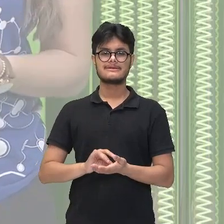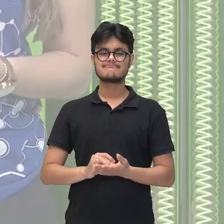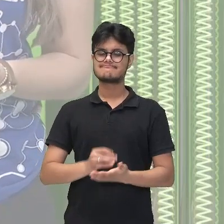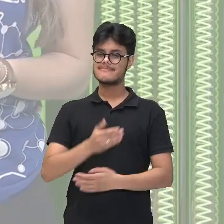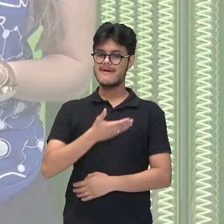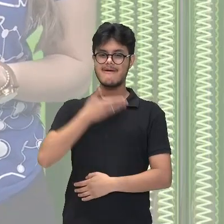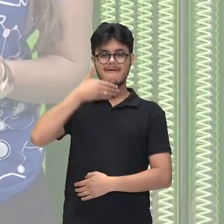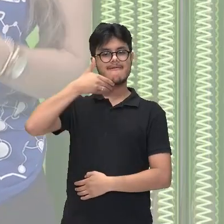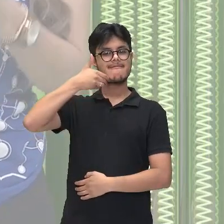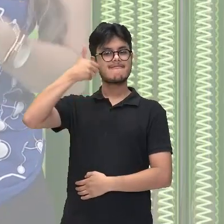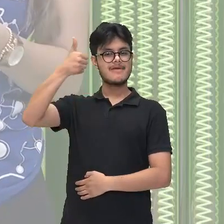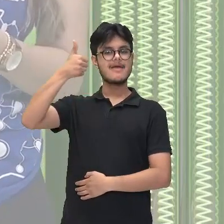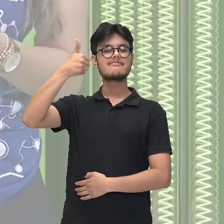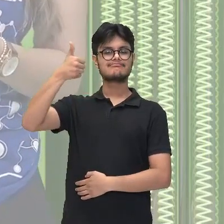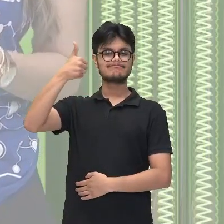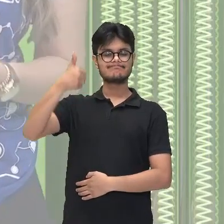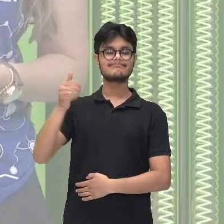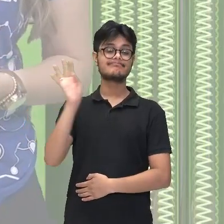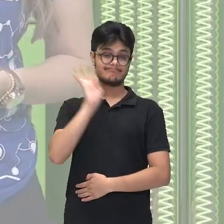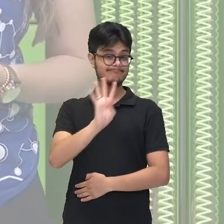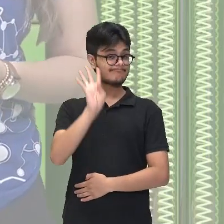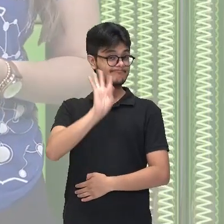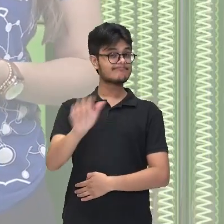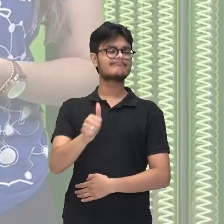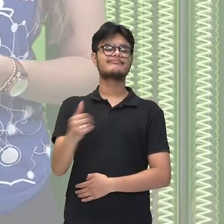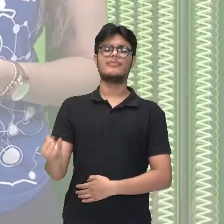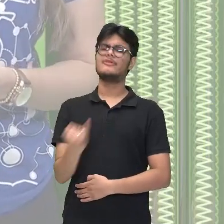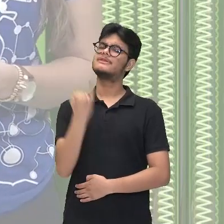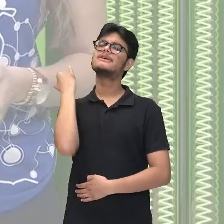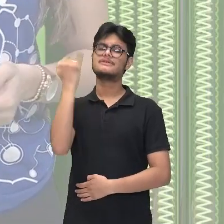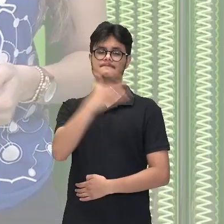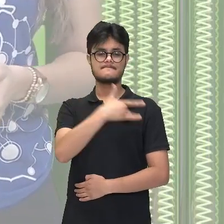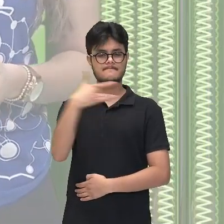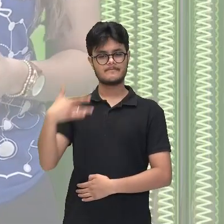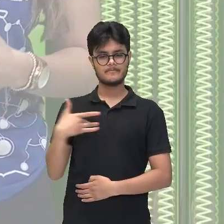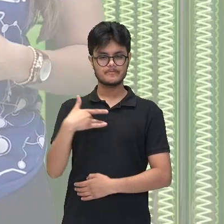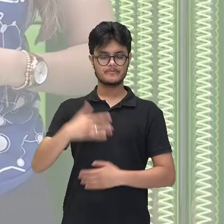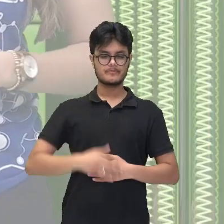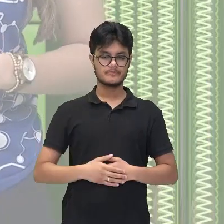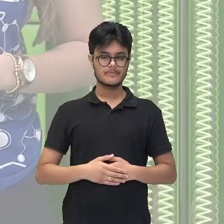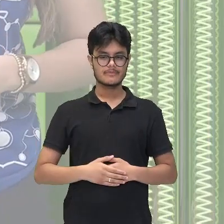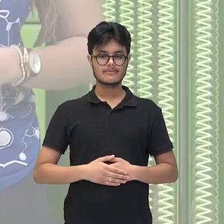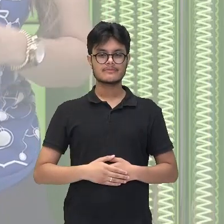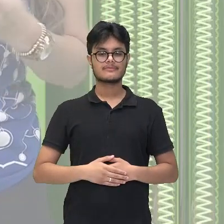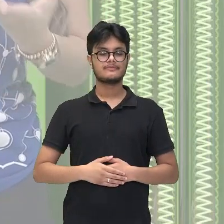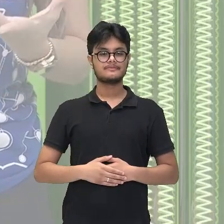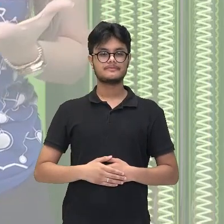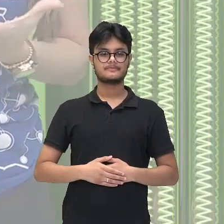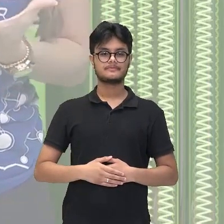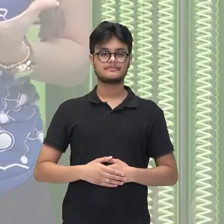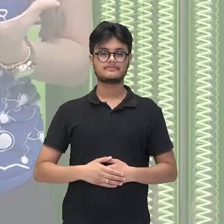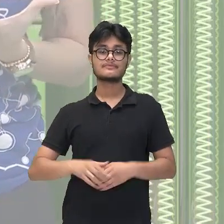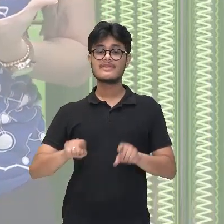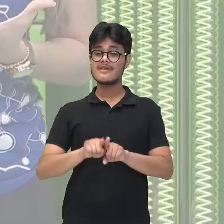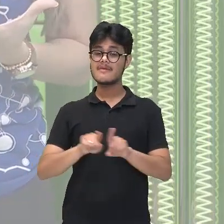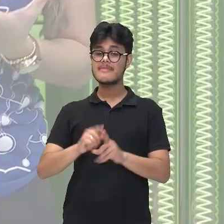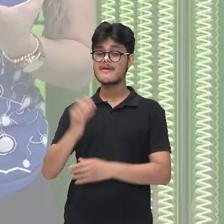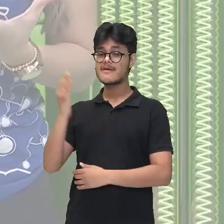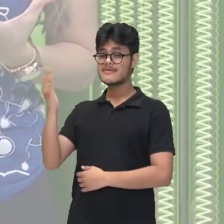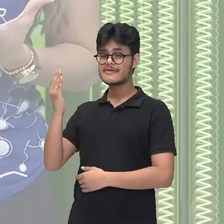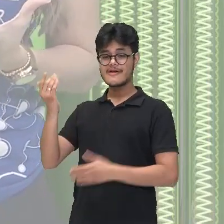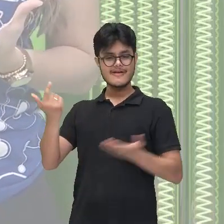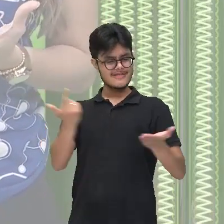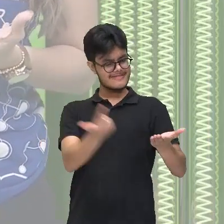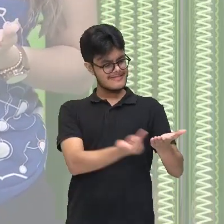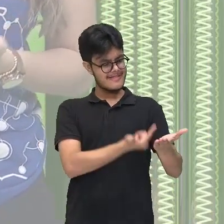hobbies, novos hábitos, isso é muito importante também para o seu organismo. Temos aí também ler livros.